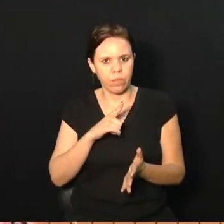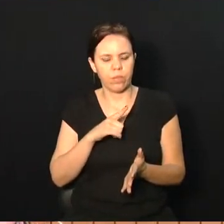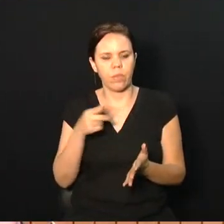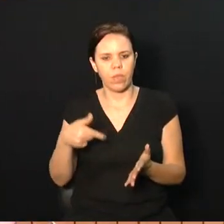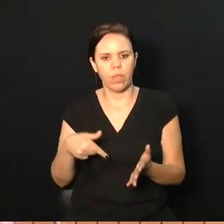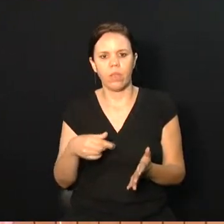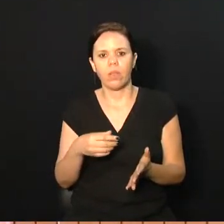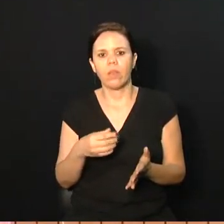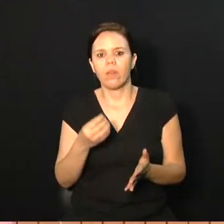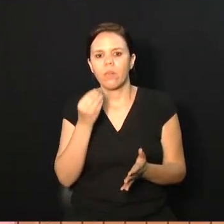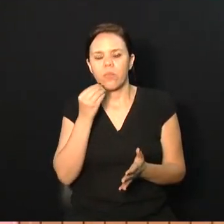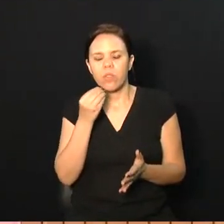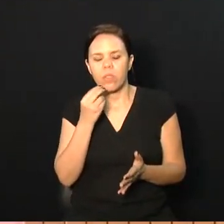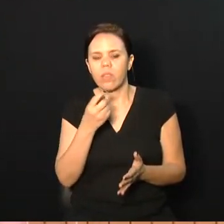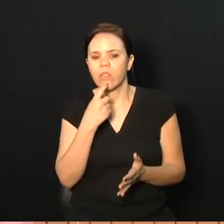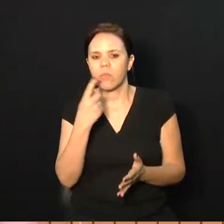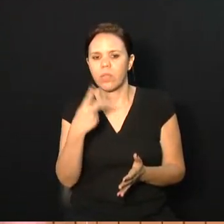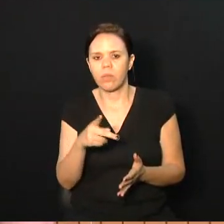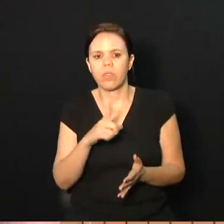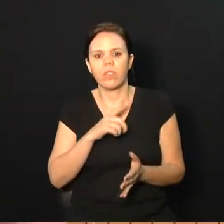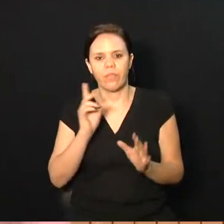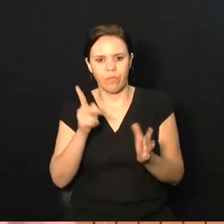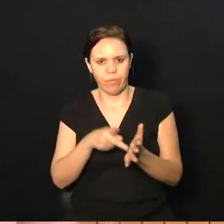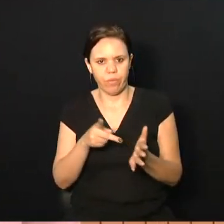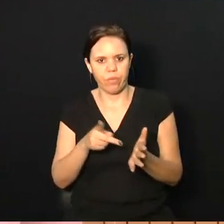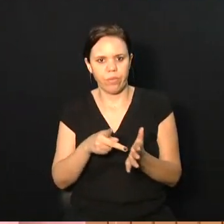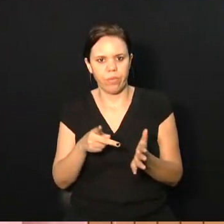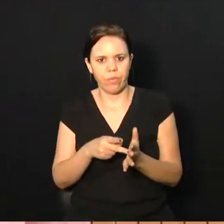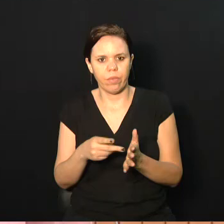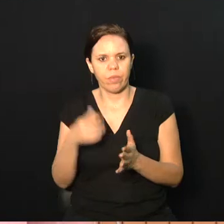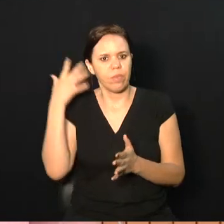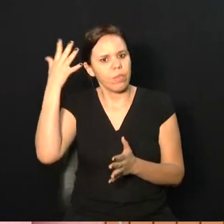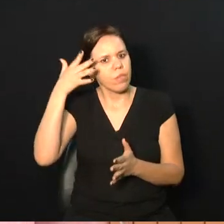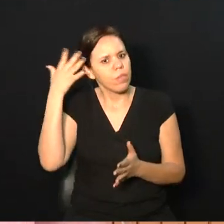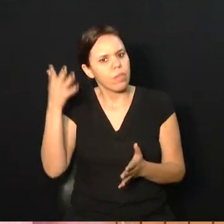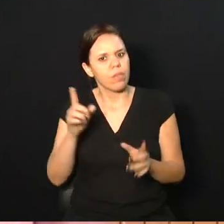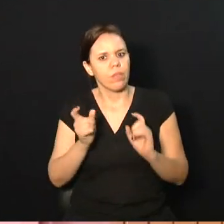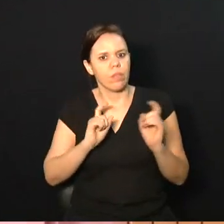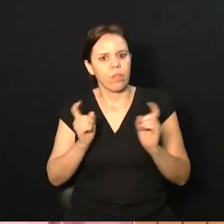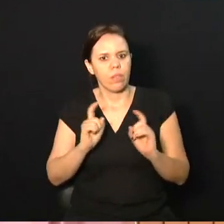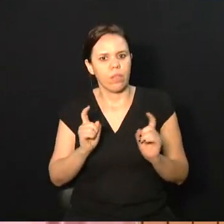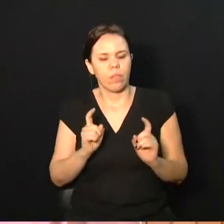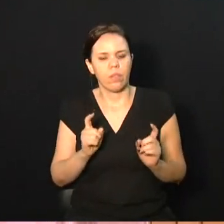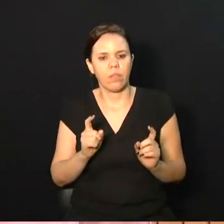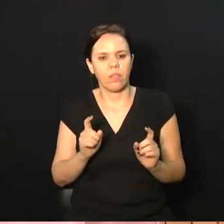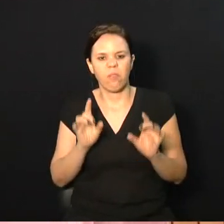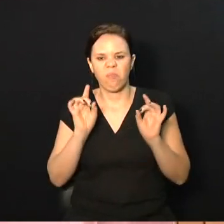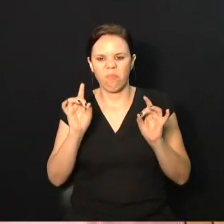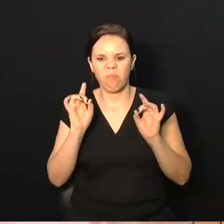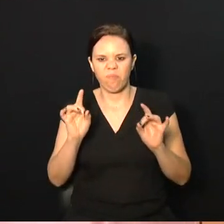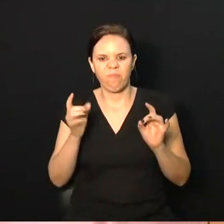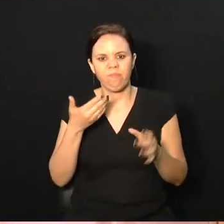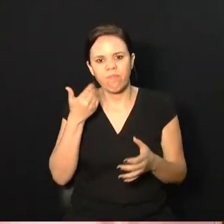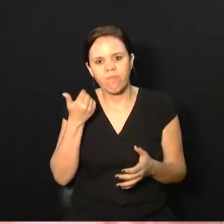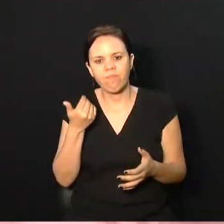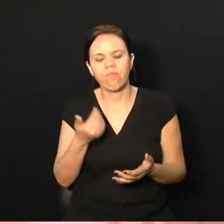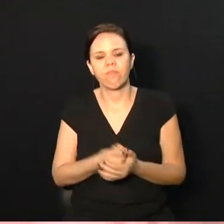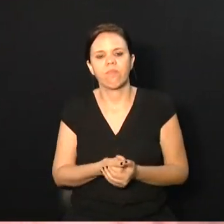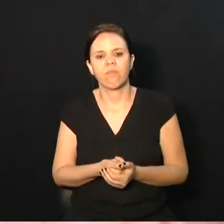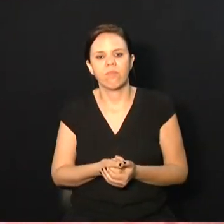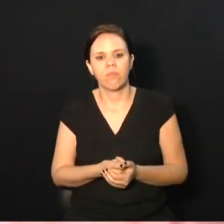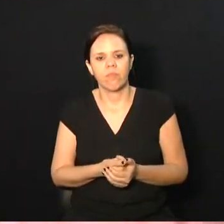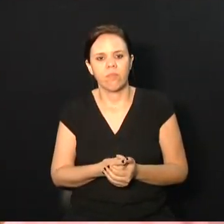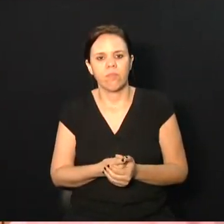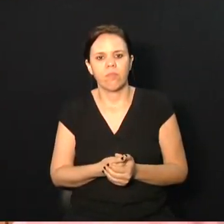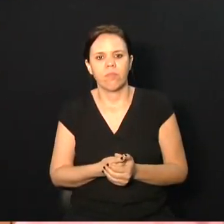Campinas. Sim, com certeza. Foi uma palestra e uma reunião muito rica, né? Uma reunião rica, uma palestra